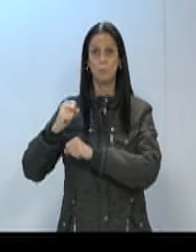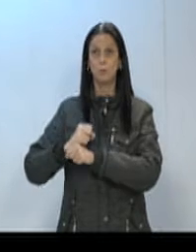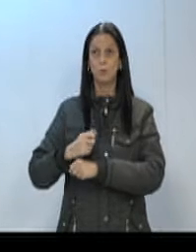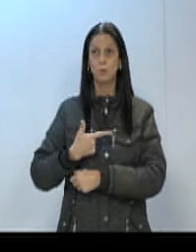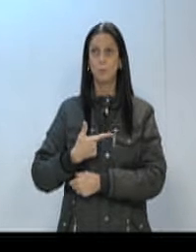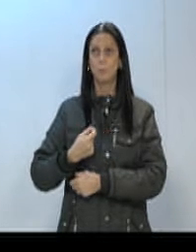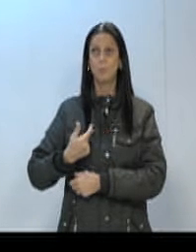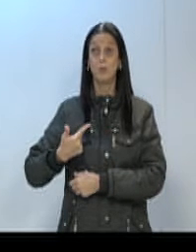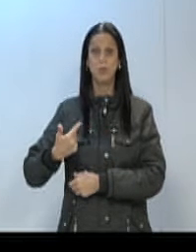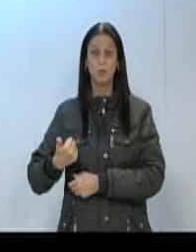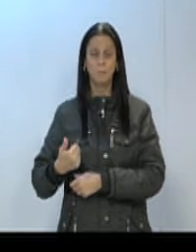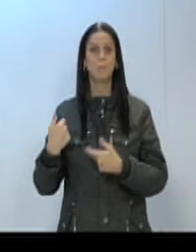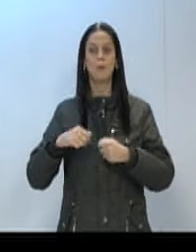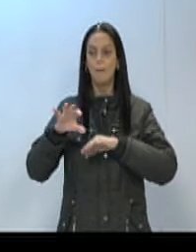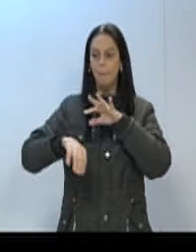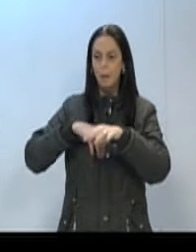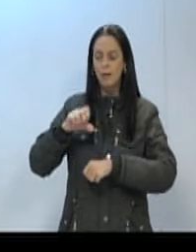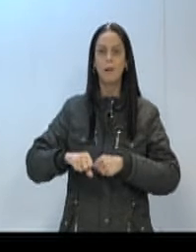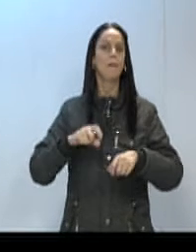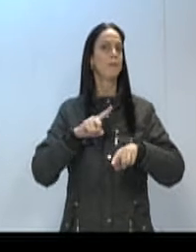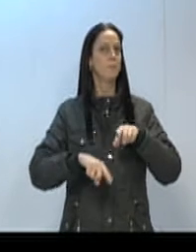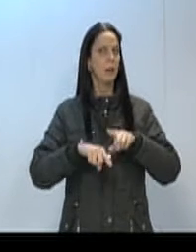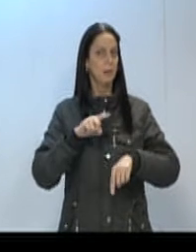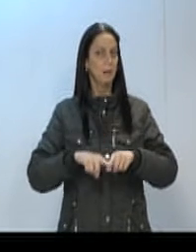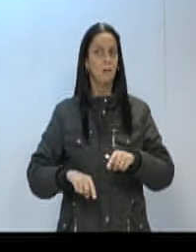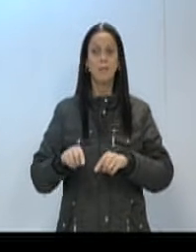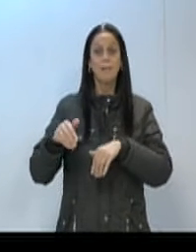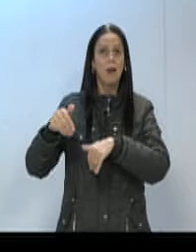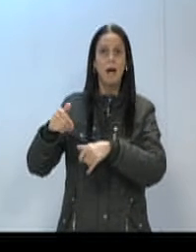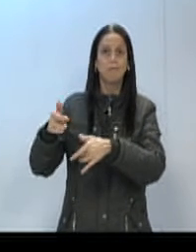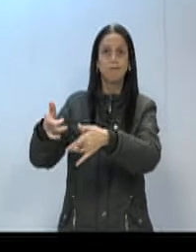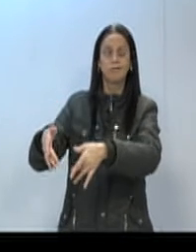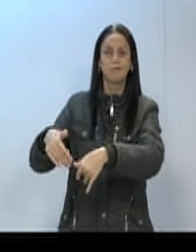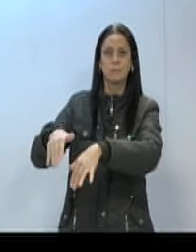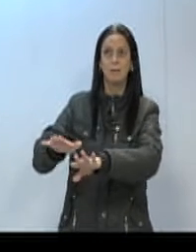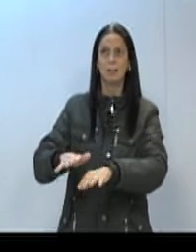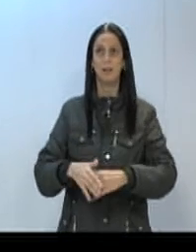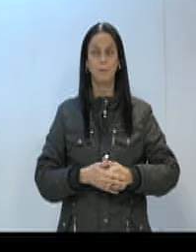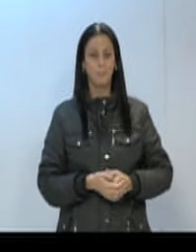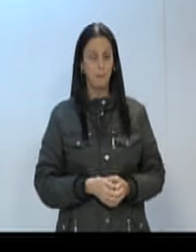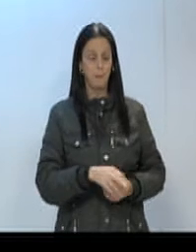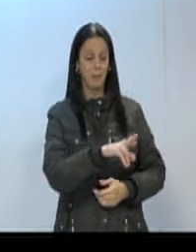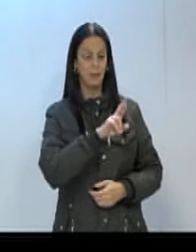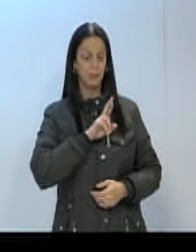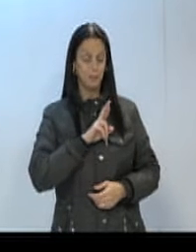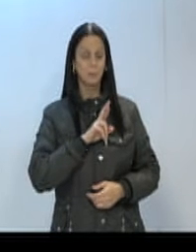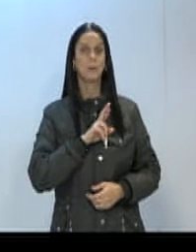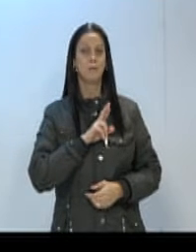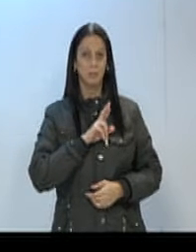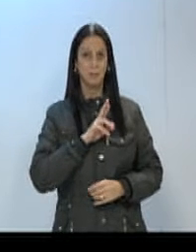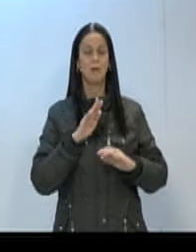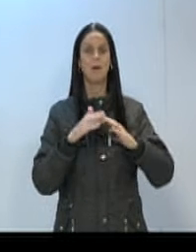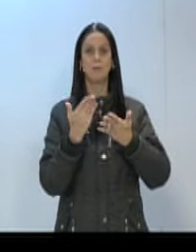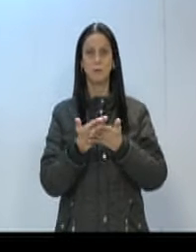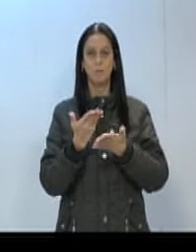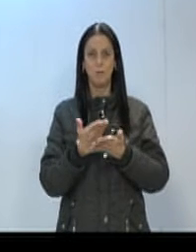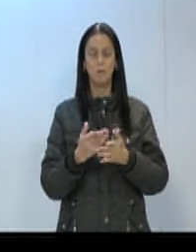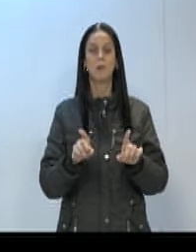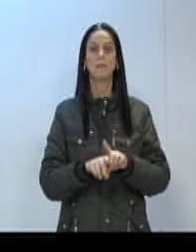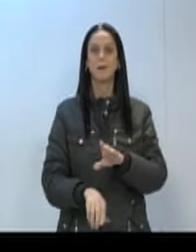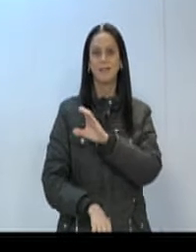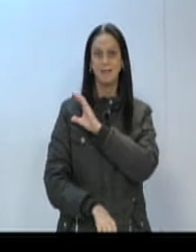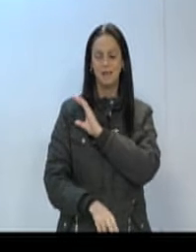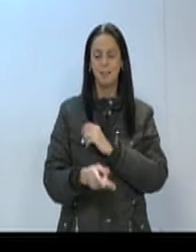à recolhimento deste material pode continuar e por favor eu tenho a resposta que aqui está apresentado pelas escolas e centros de educação